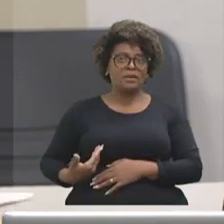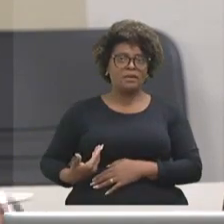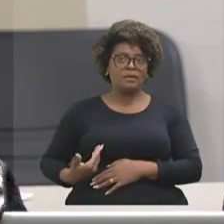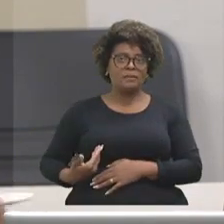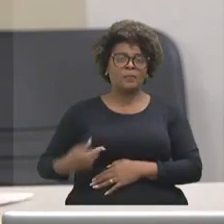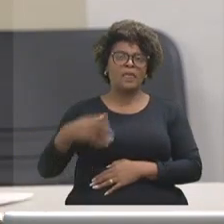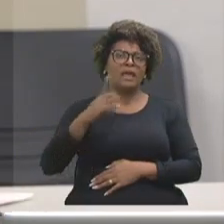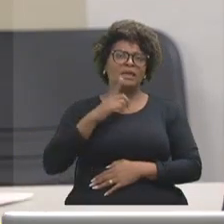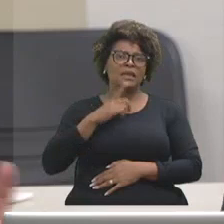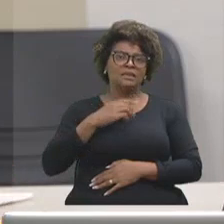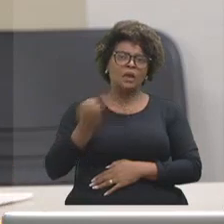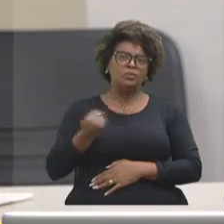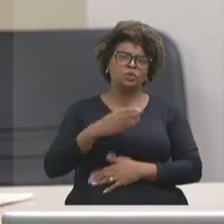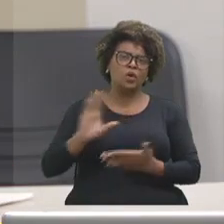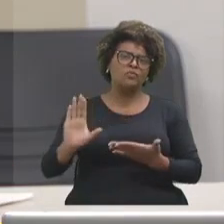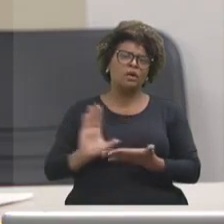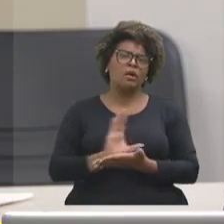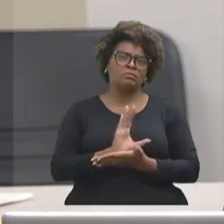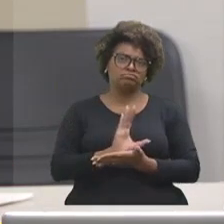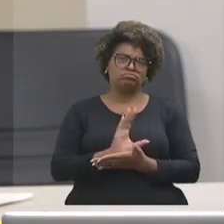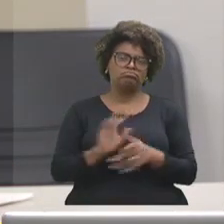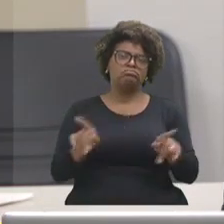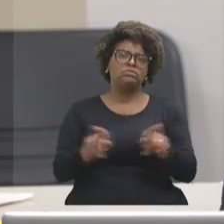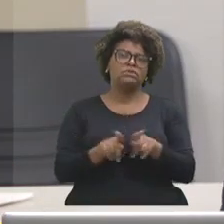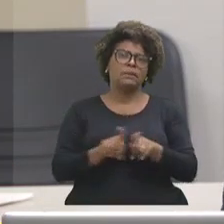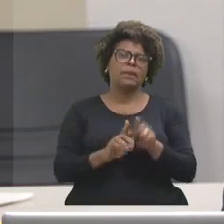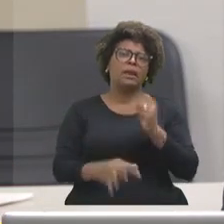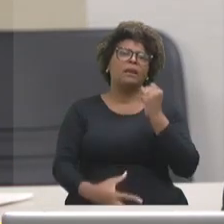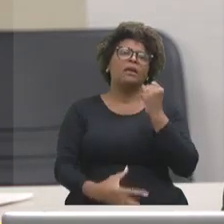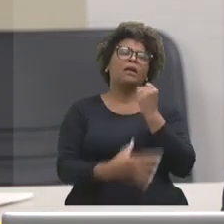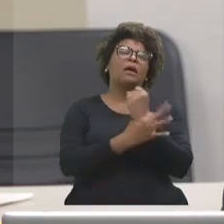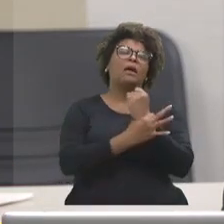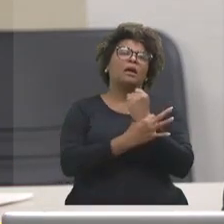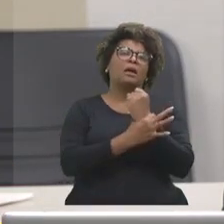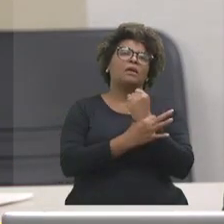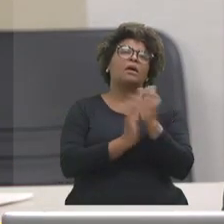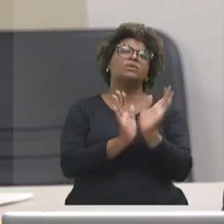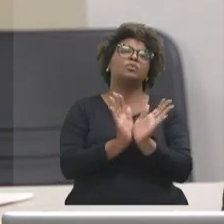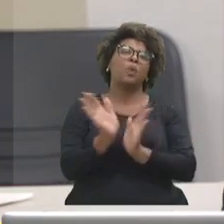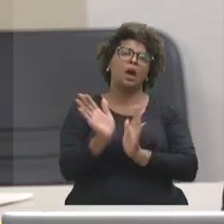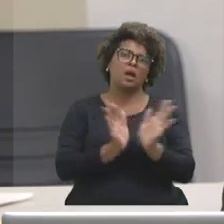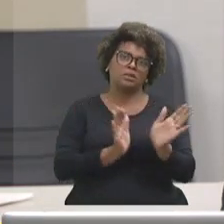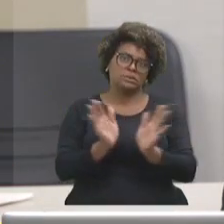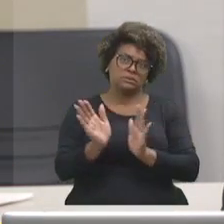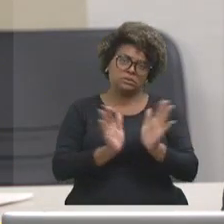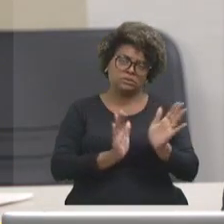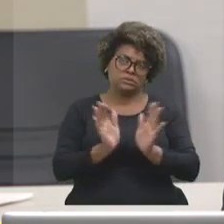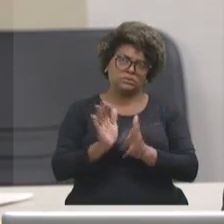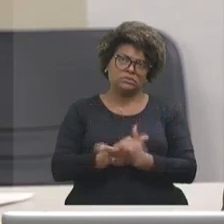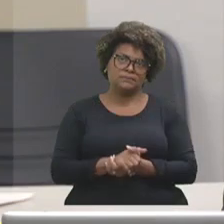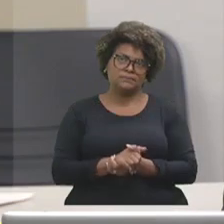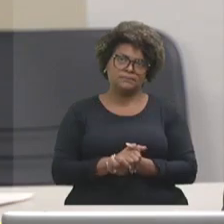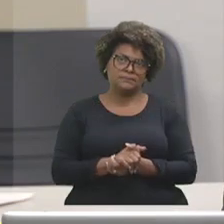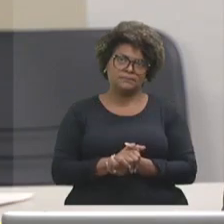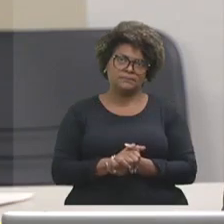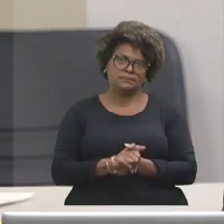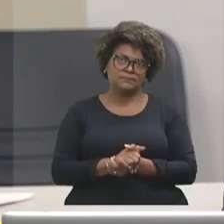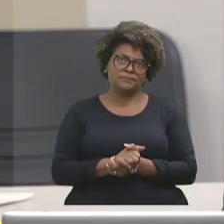recurso novo teto novo para que a gente consiga garantir acesso então nós temos que melhorar